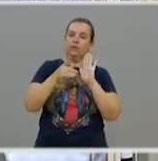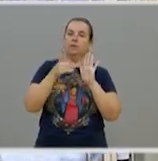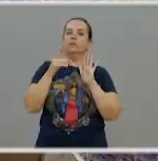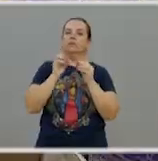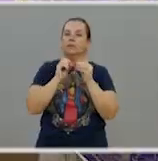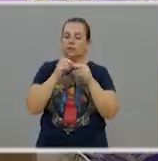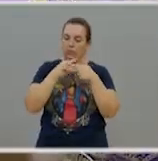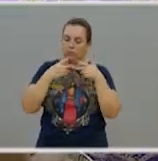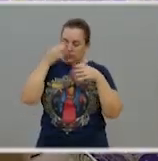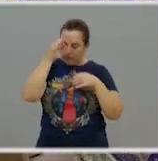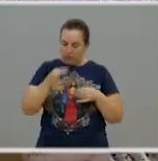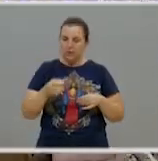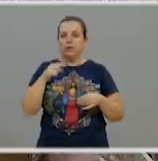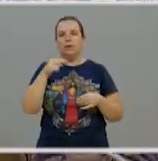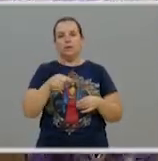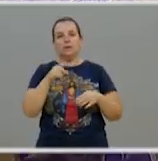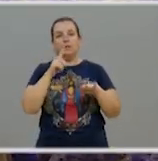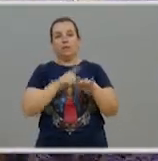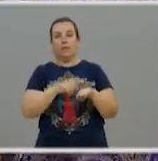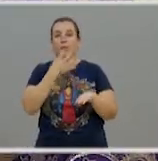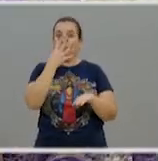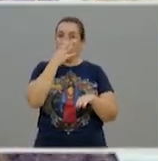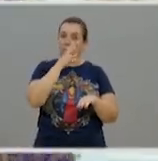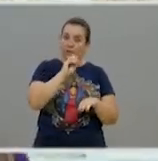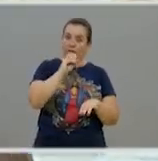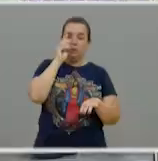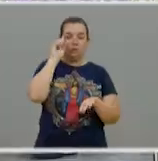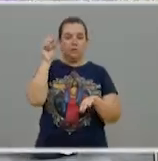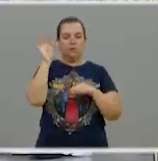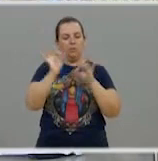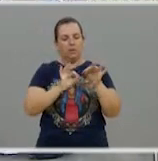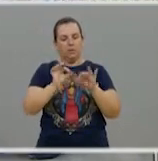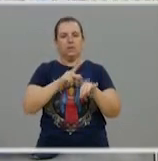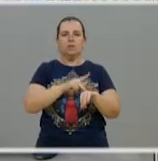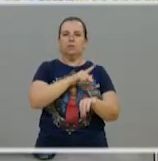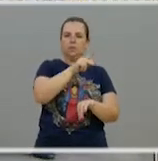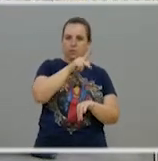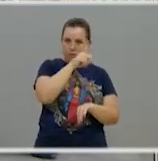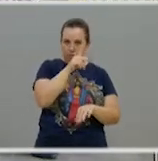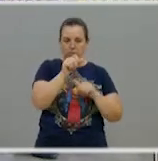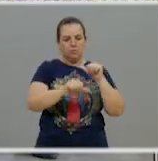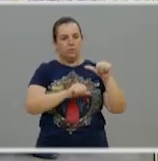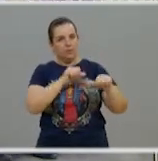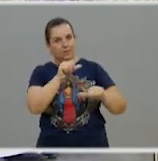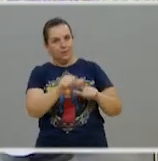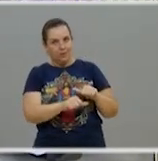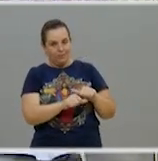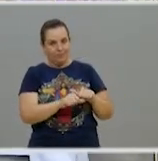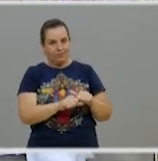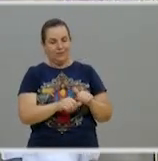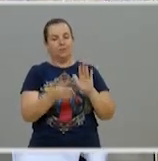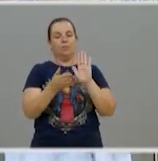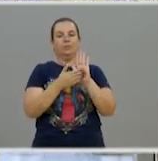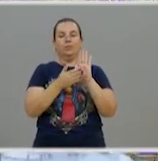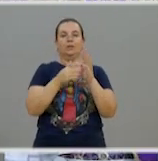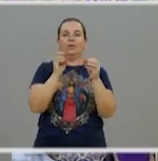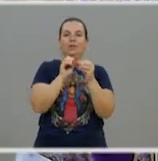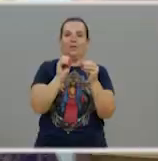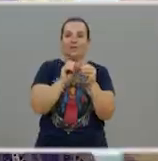a quaresma, nessa proposta de fazer uma caminhada de conversão, nessa proposta de fazer